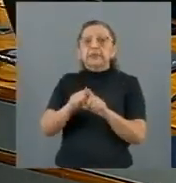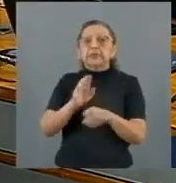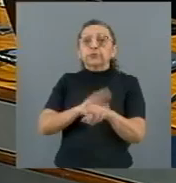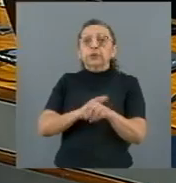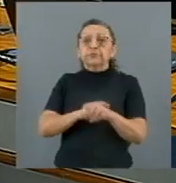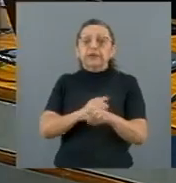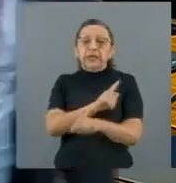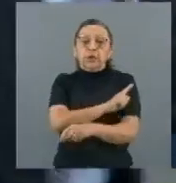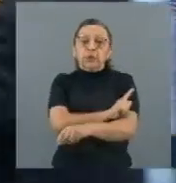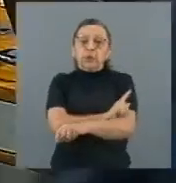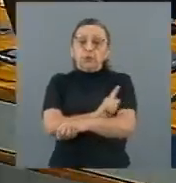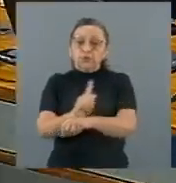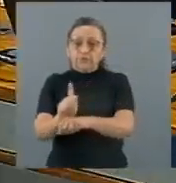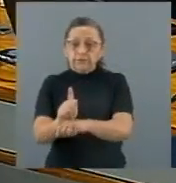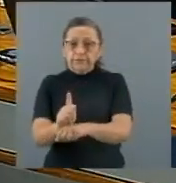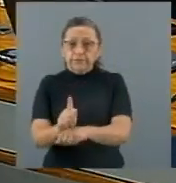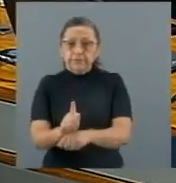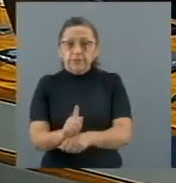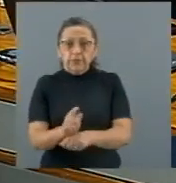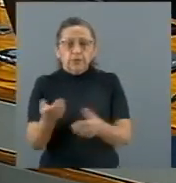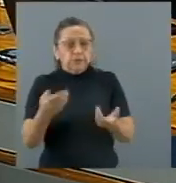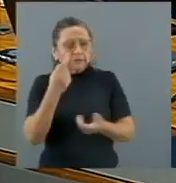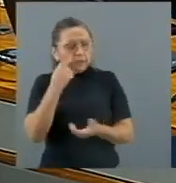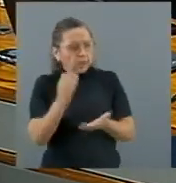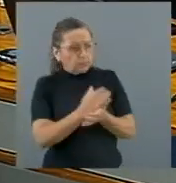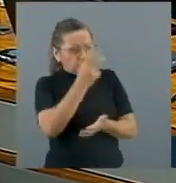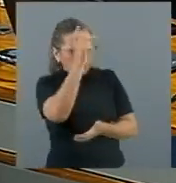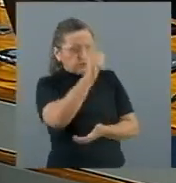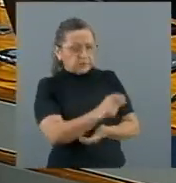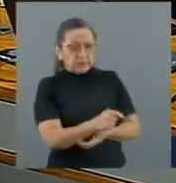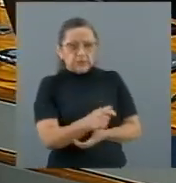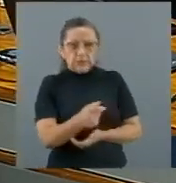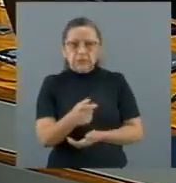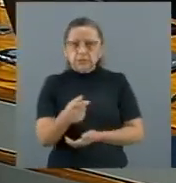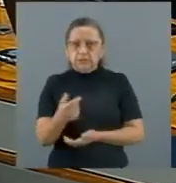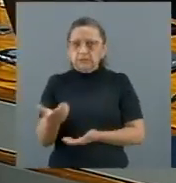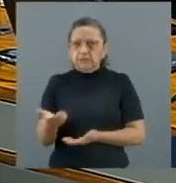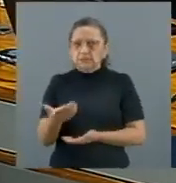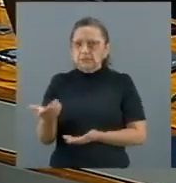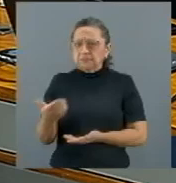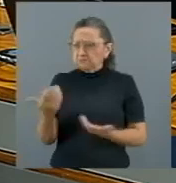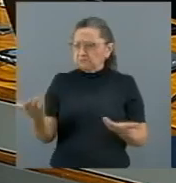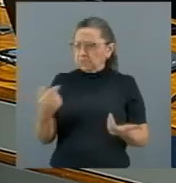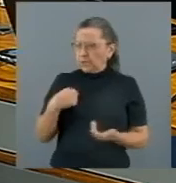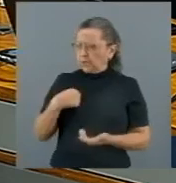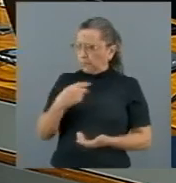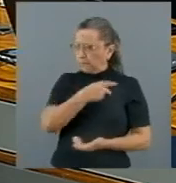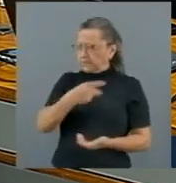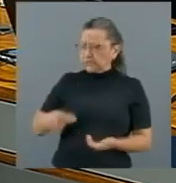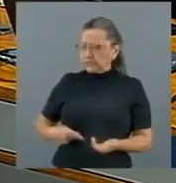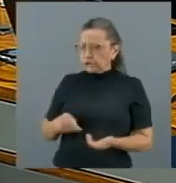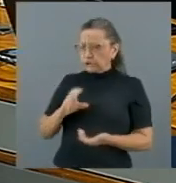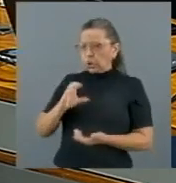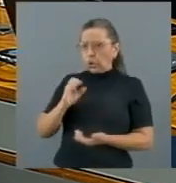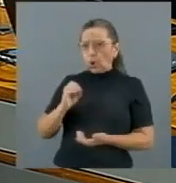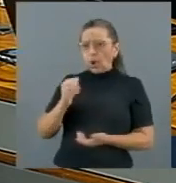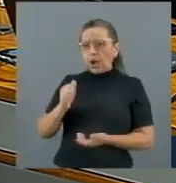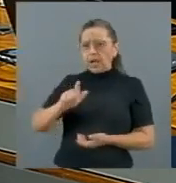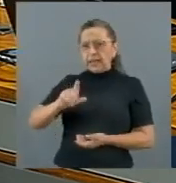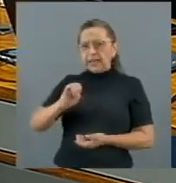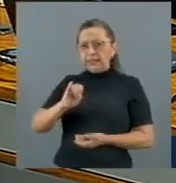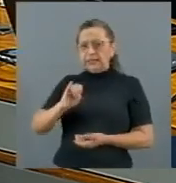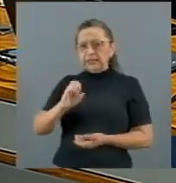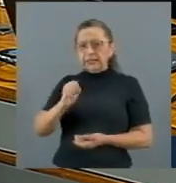nós estamos ouvindo aí alguns defenderam o que se denomina presidencialismo de coalizão. E me desculpem, me parece uma coisa absolutamente